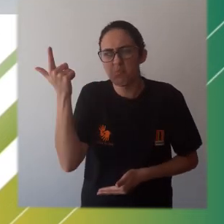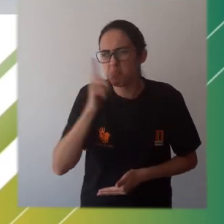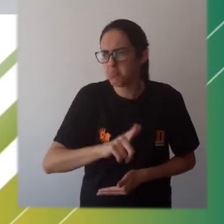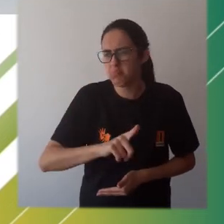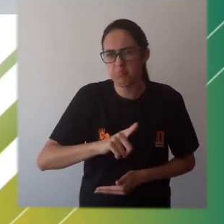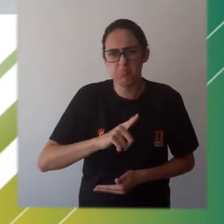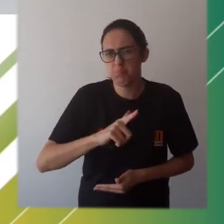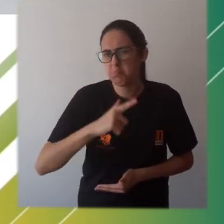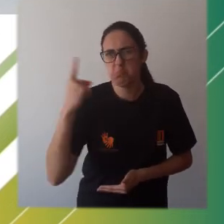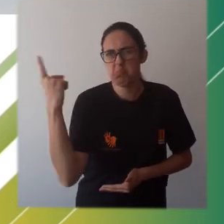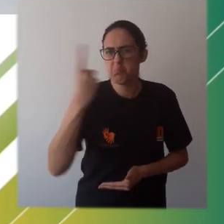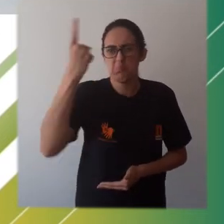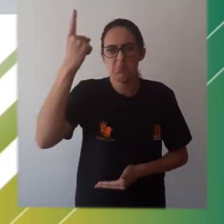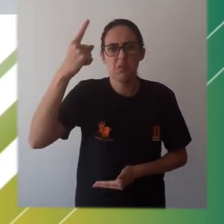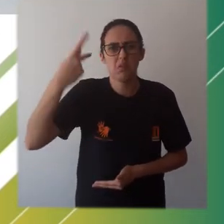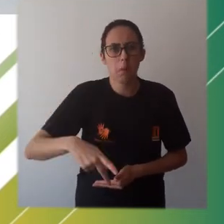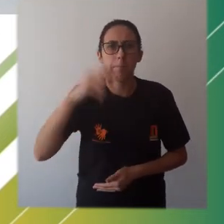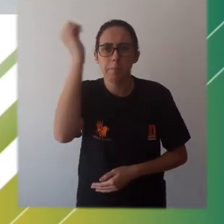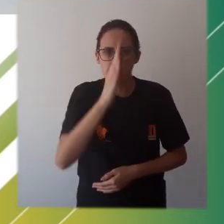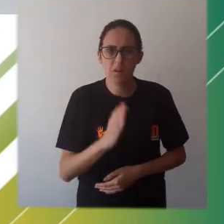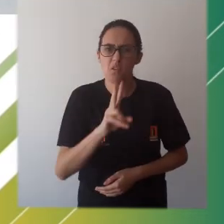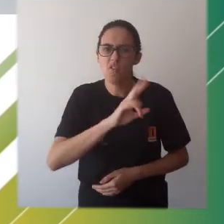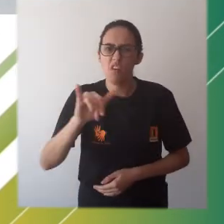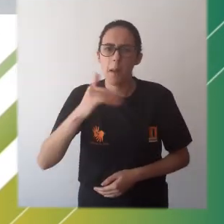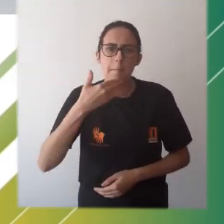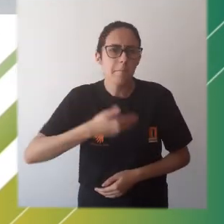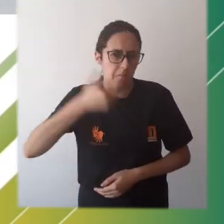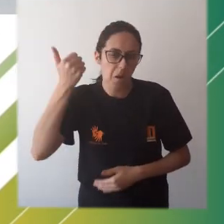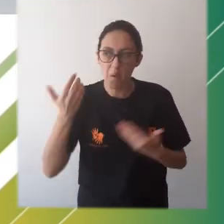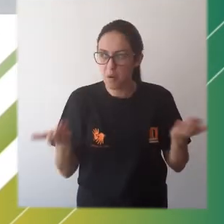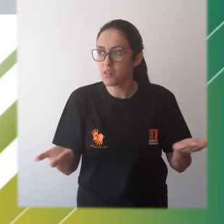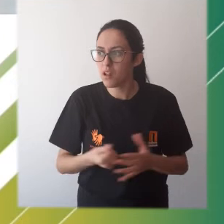potências, ou melhor, para ser a potência no Brasil no paradesporto.